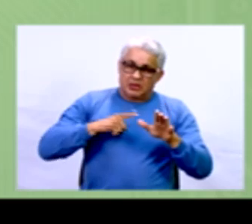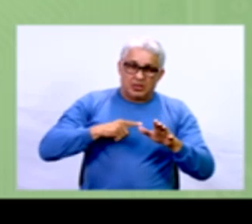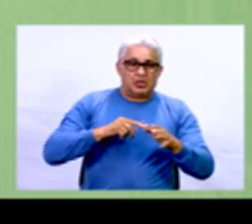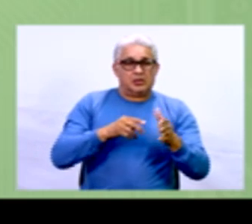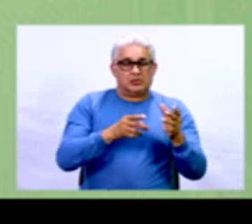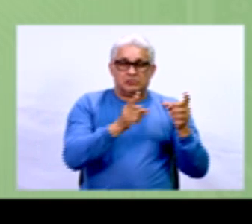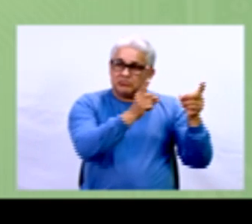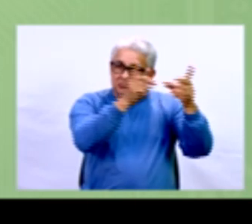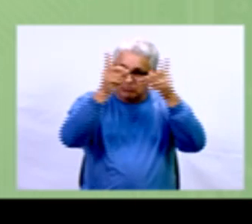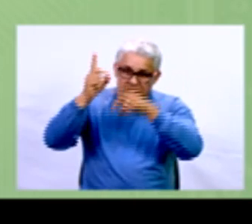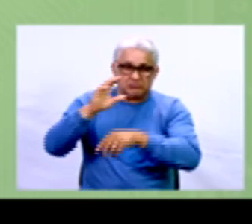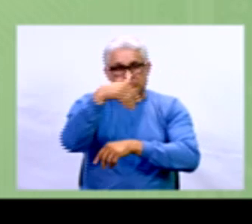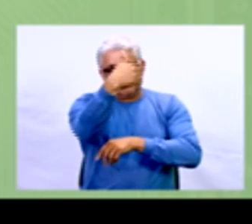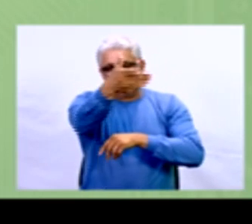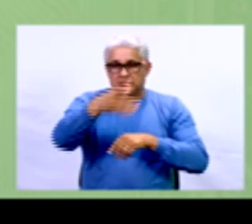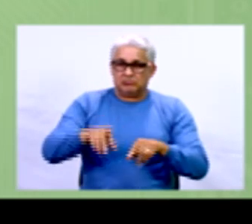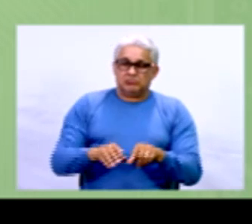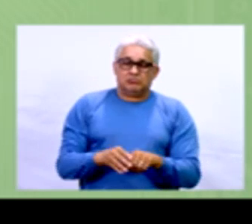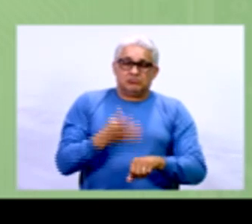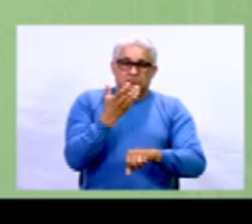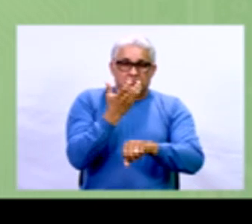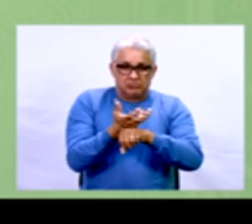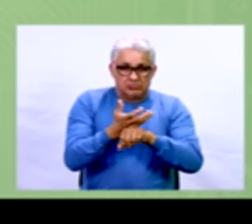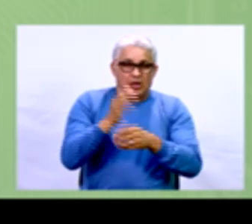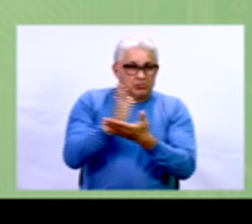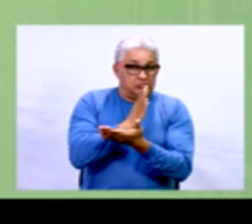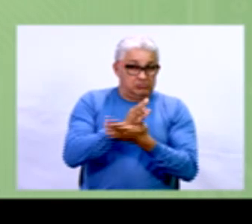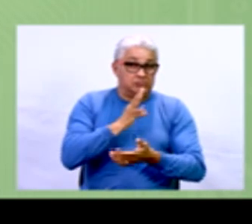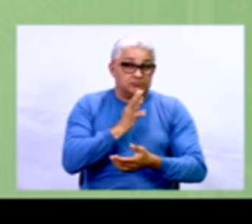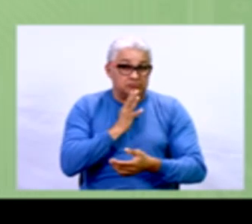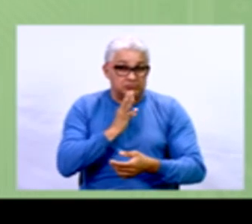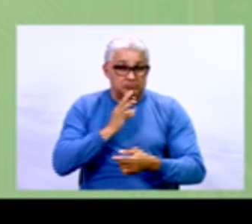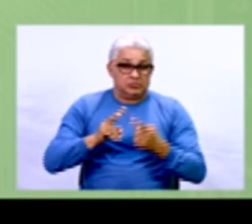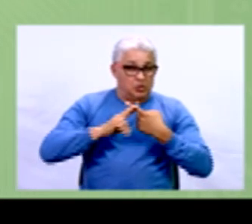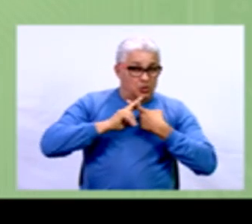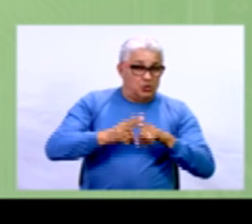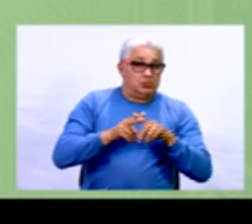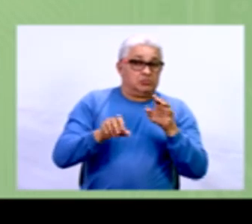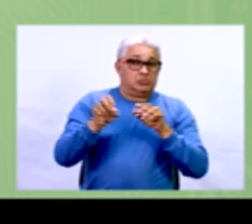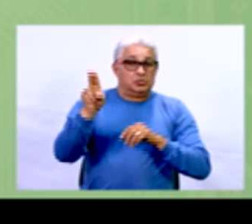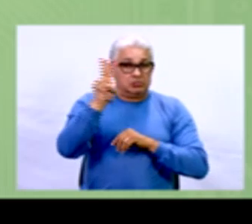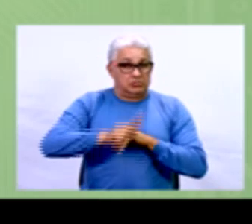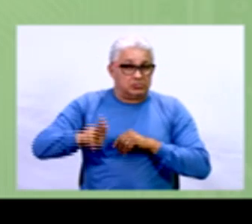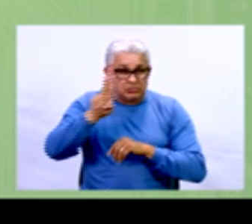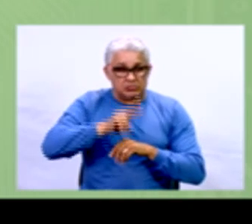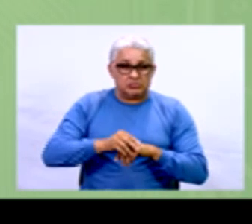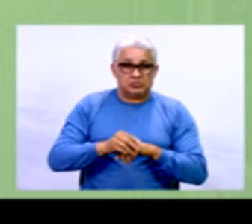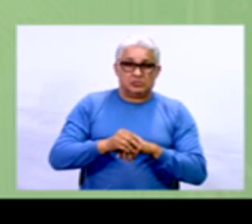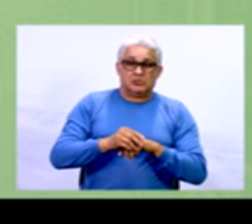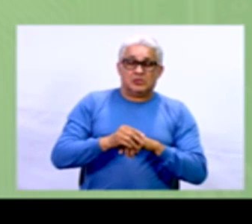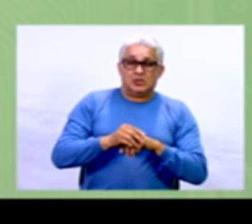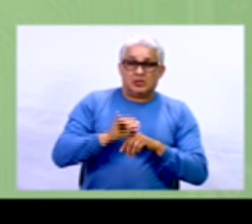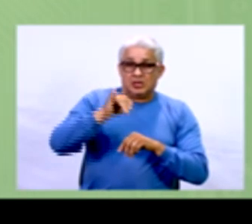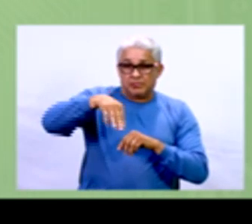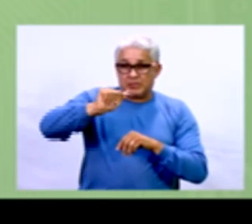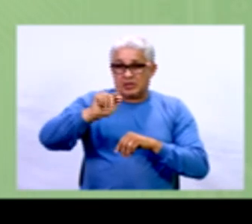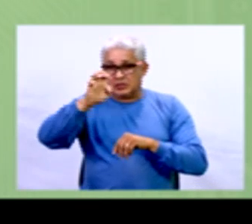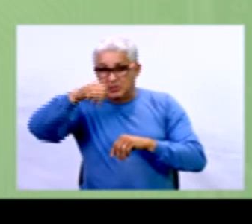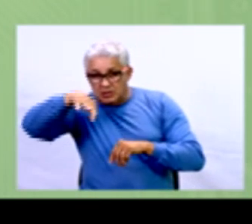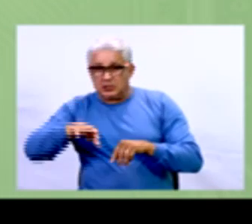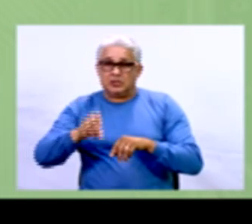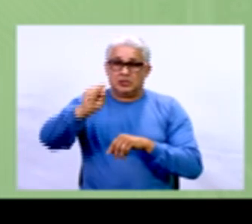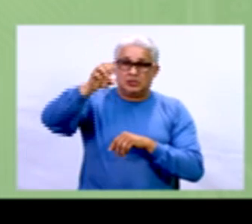ao longo da disciplina, alguns aplicativos que nós vamos usar para tratamento de imagem, tratamento de